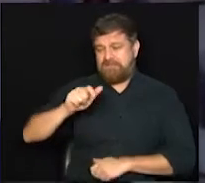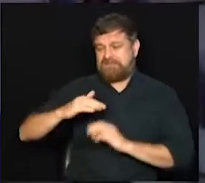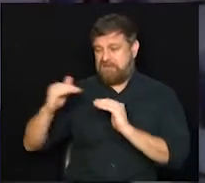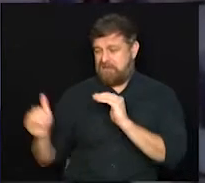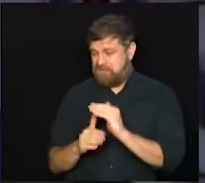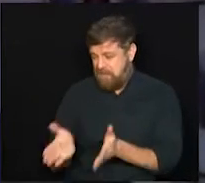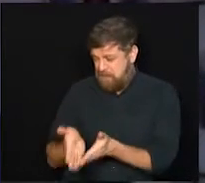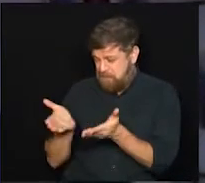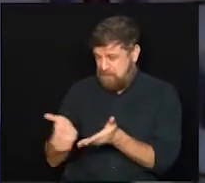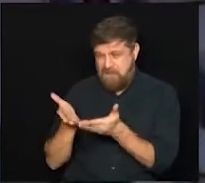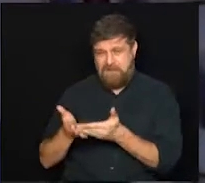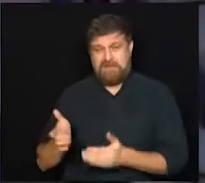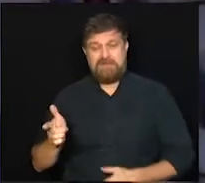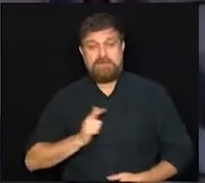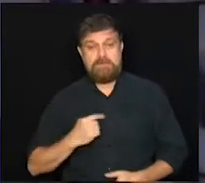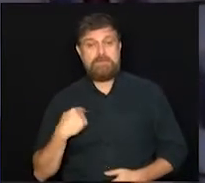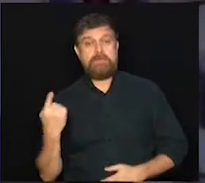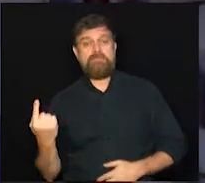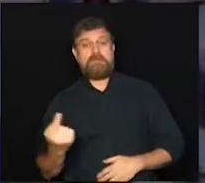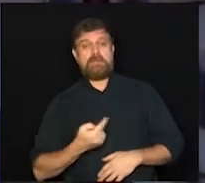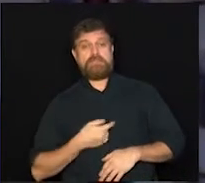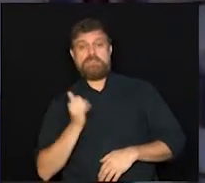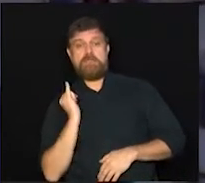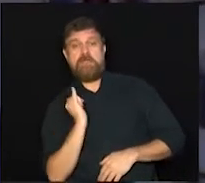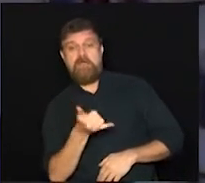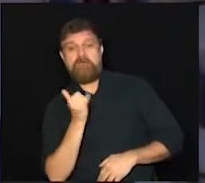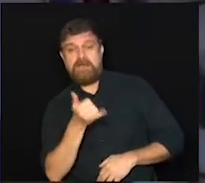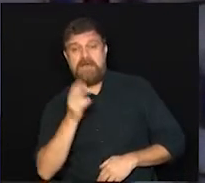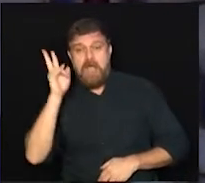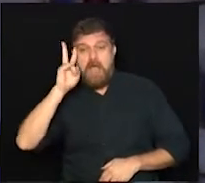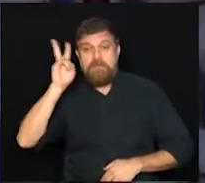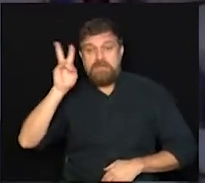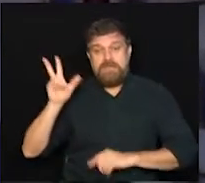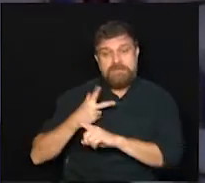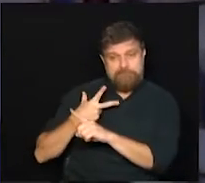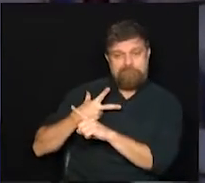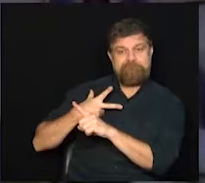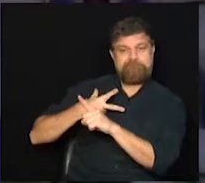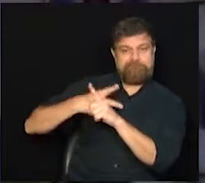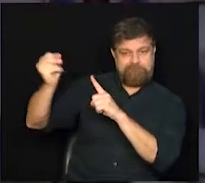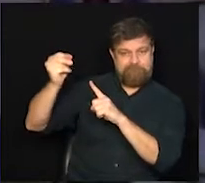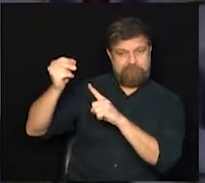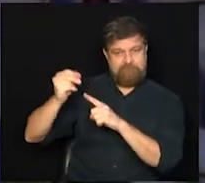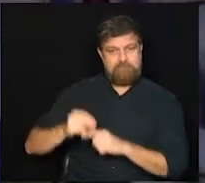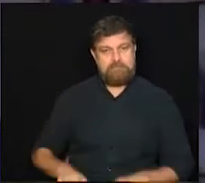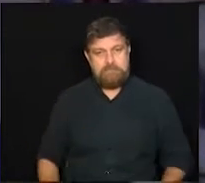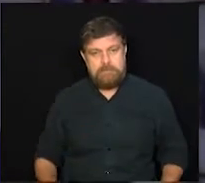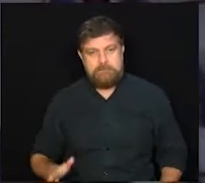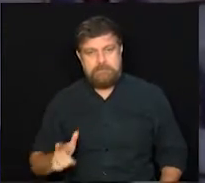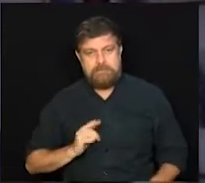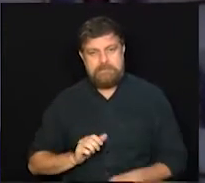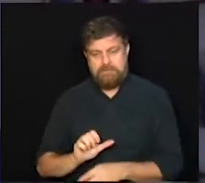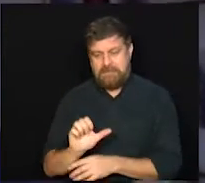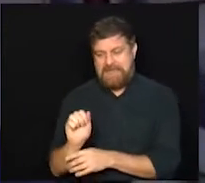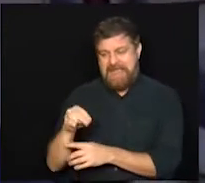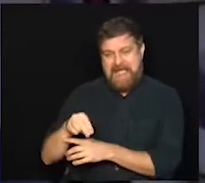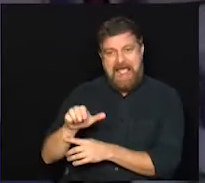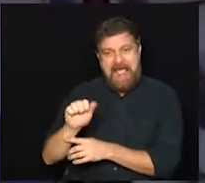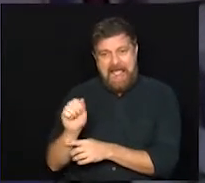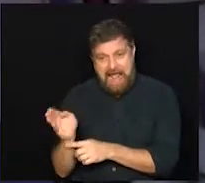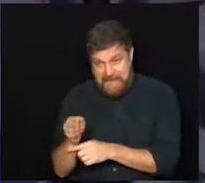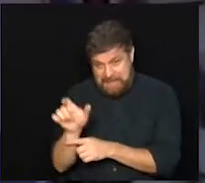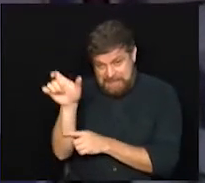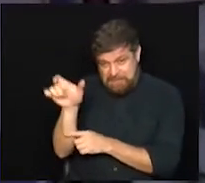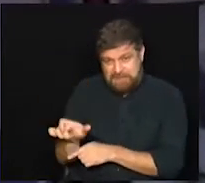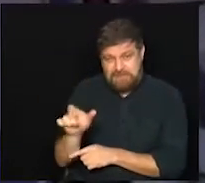mas nós temos que começar a falar de uma história de conquistas, né? A Hannah Arendt falava em